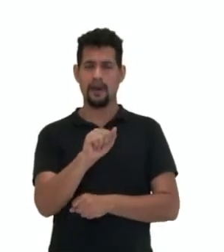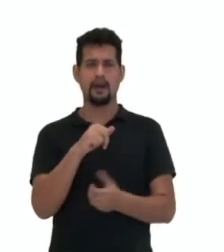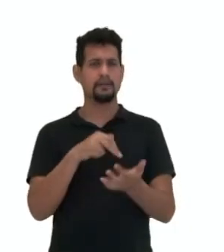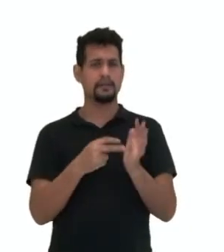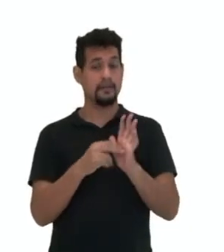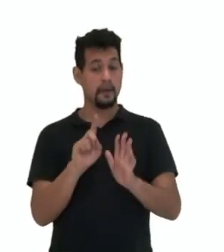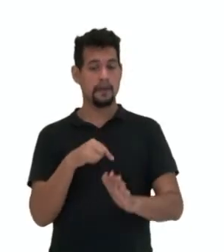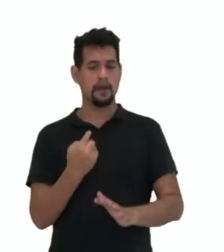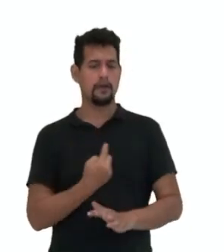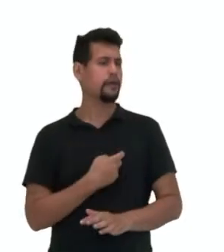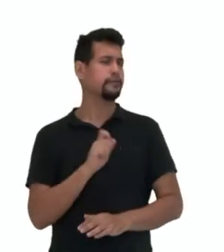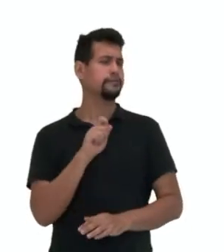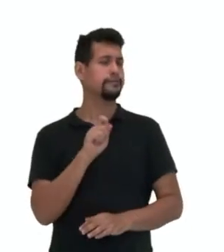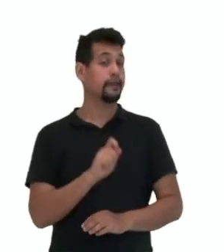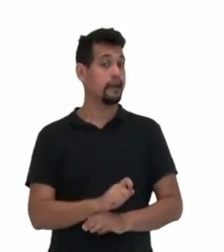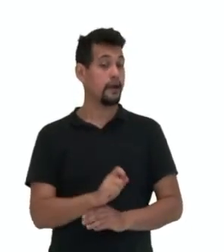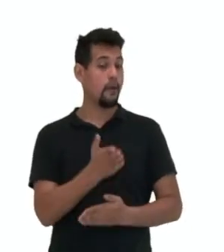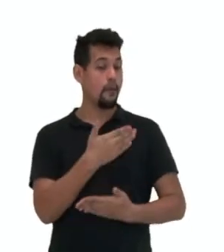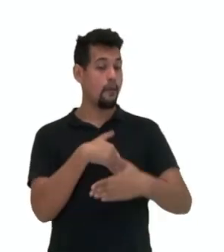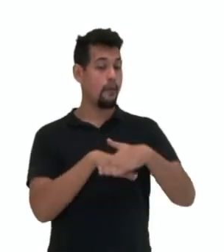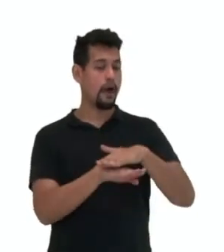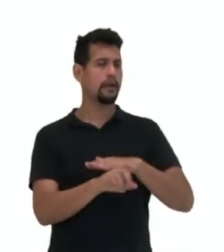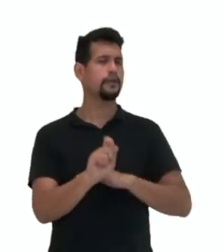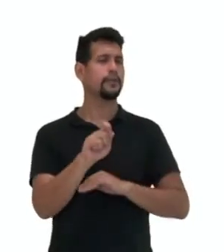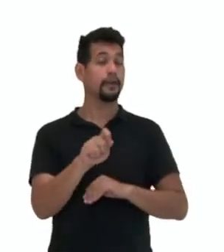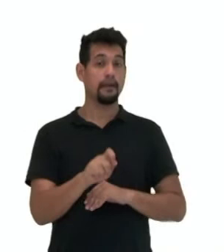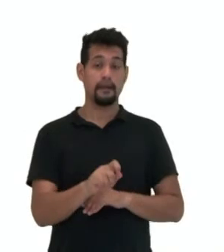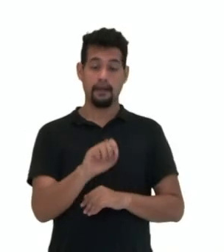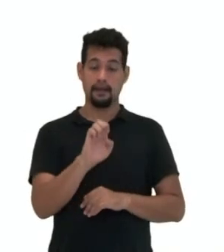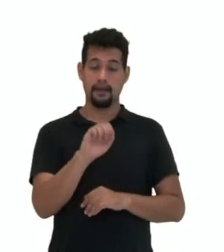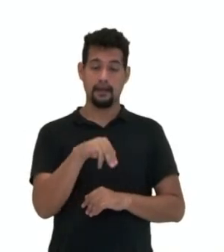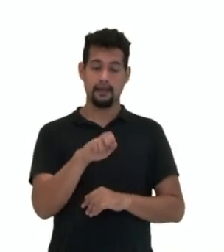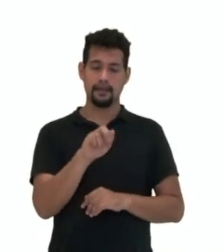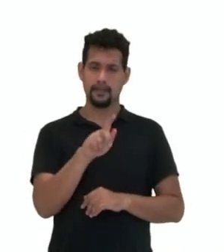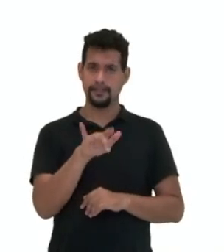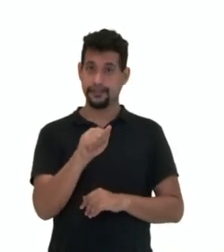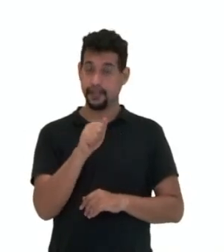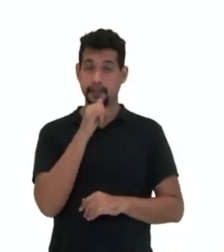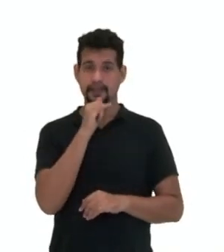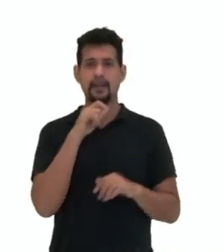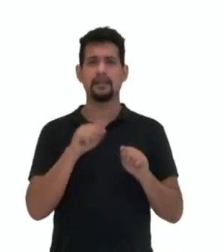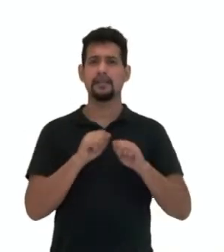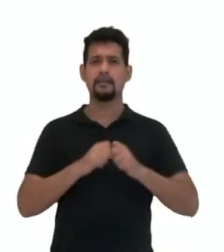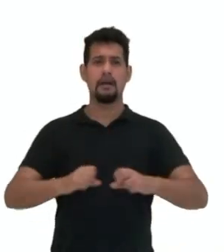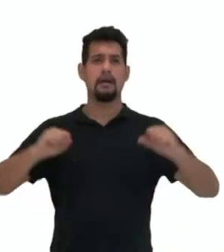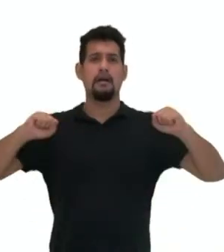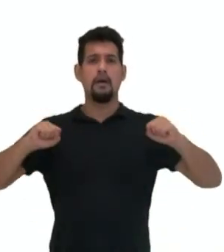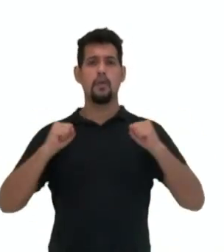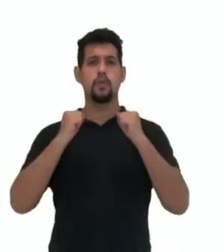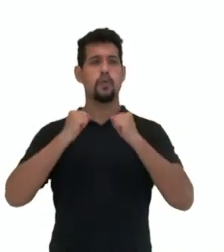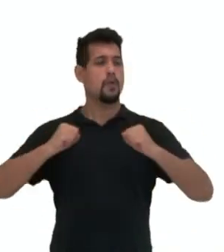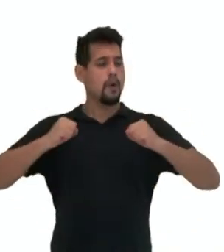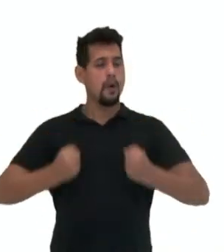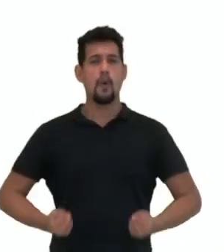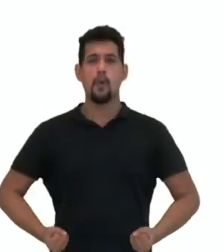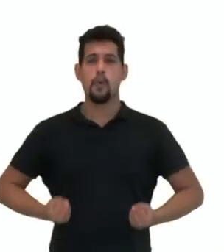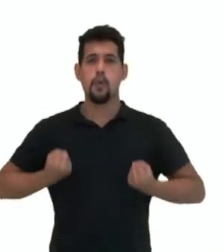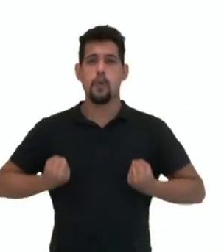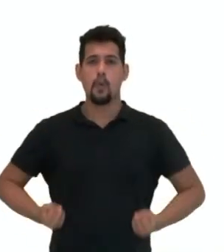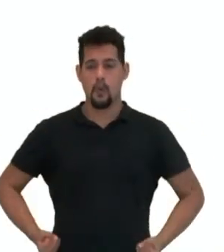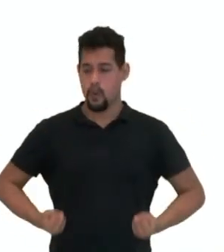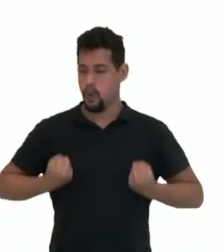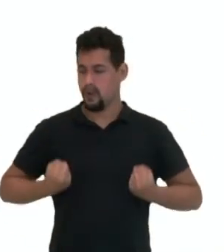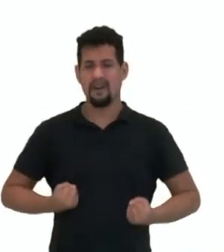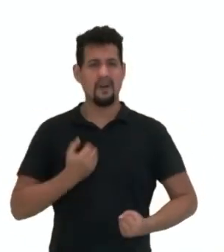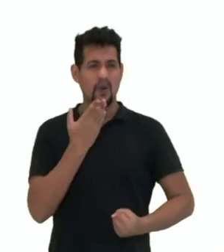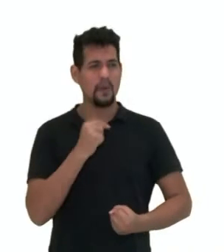para nós, ela é reserva de energia. Por exemplo, se a gente faz uma atividade física ou se passa algum tempo sem comer, por